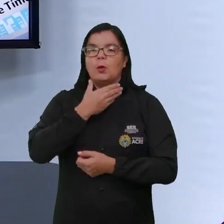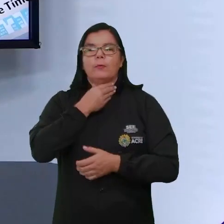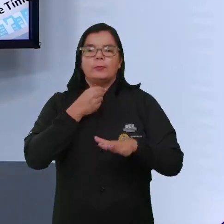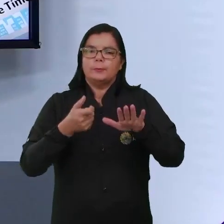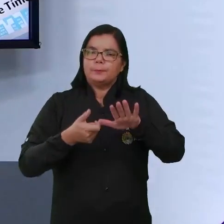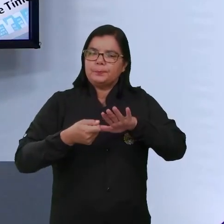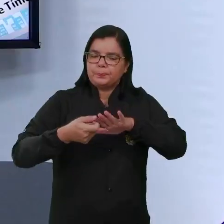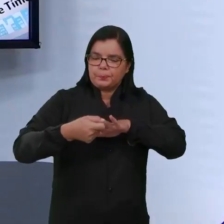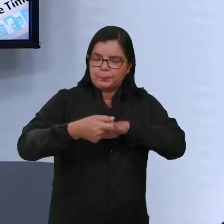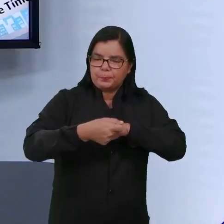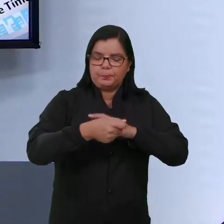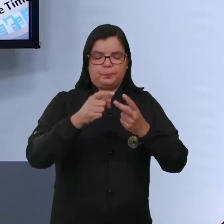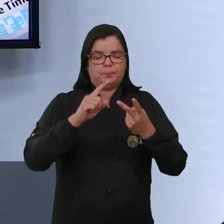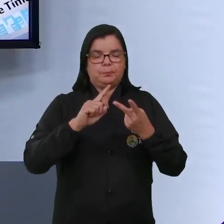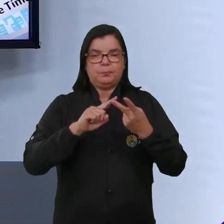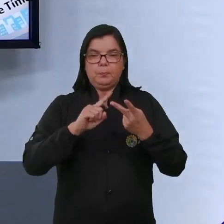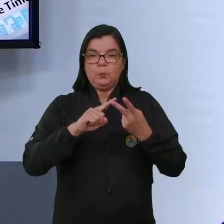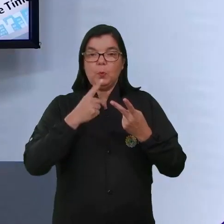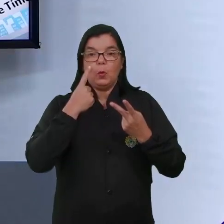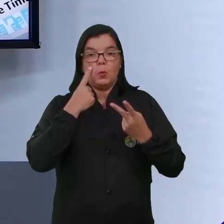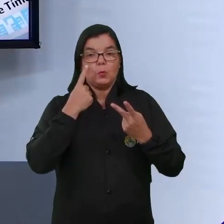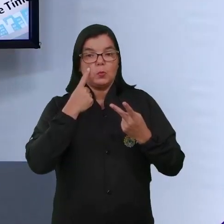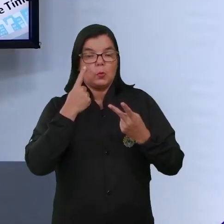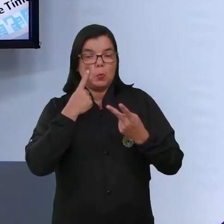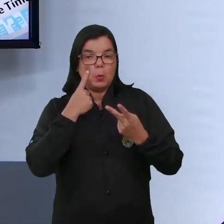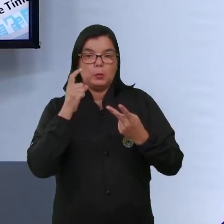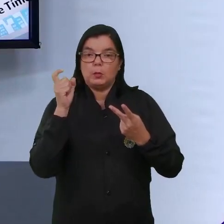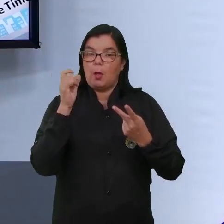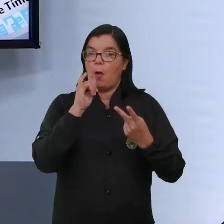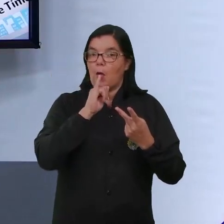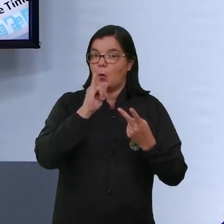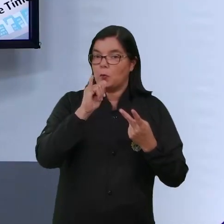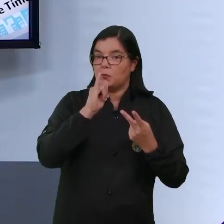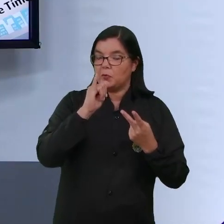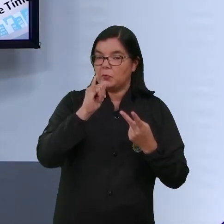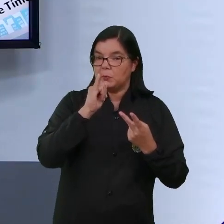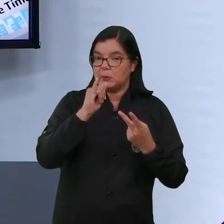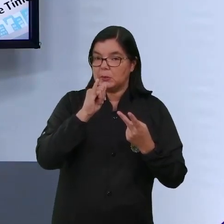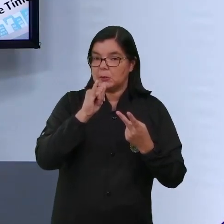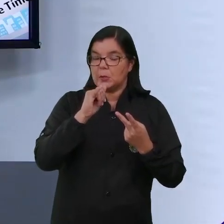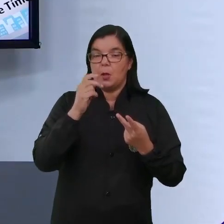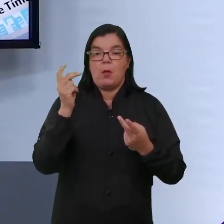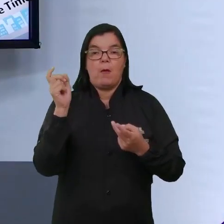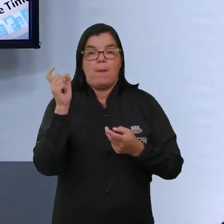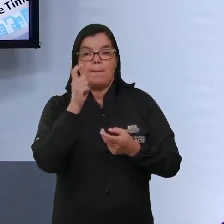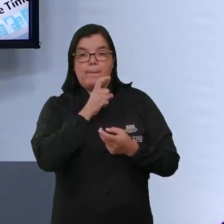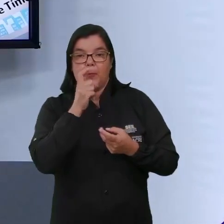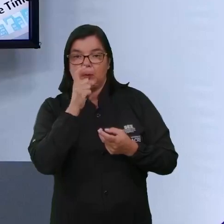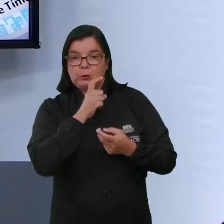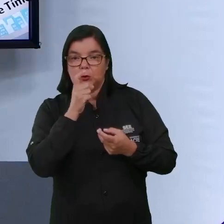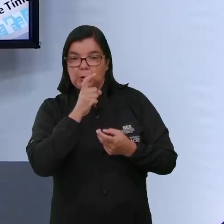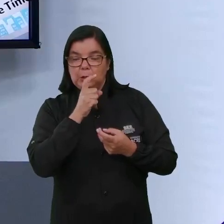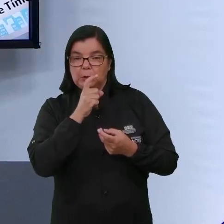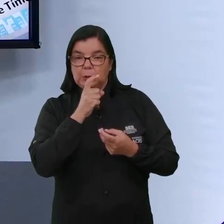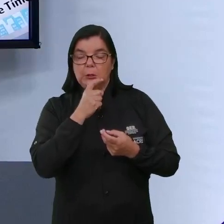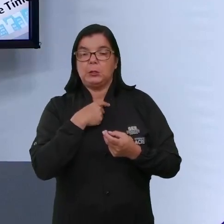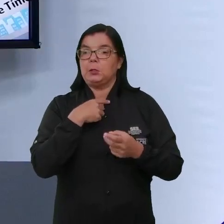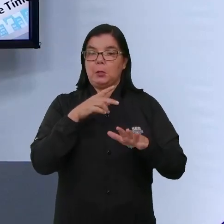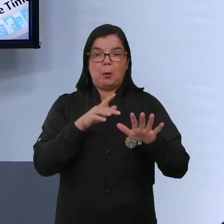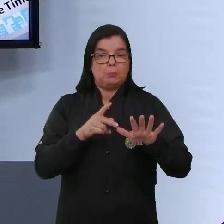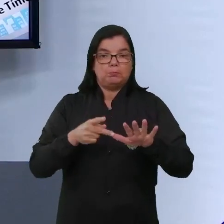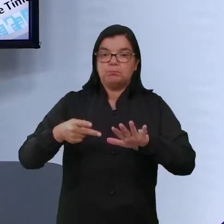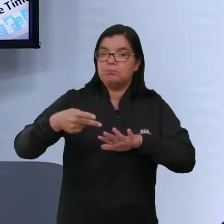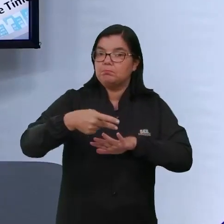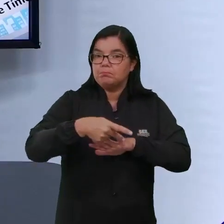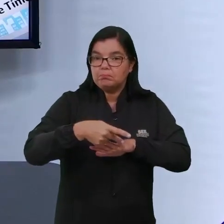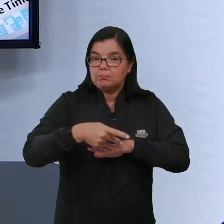news, eu estou consumindo o mundo das informações supérfluas, das informações não prioritárias?